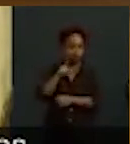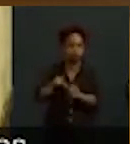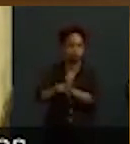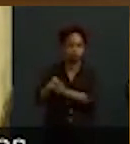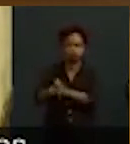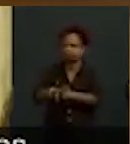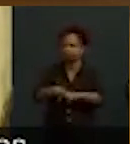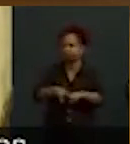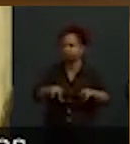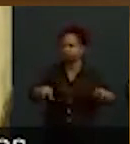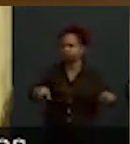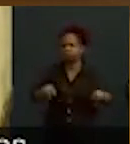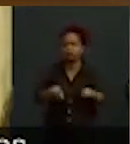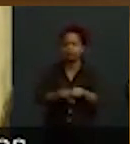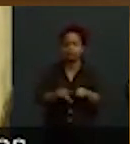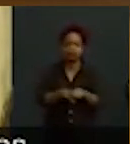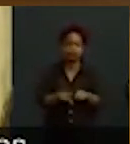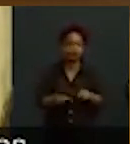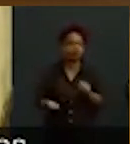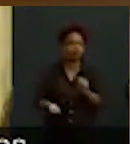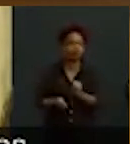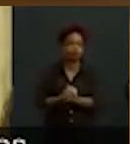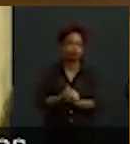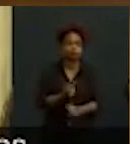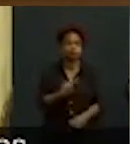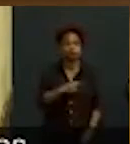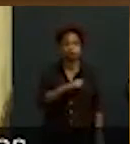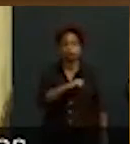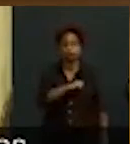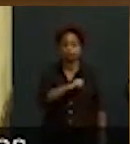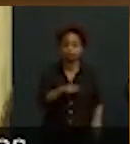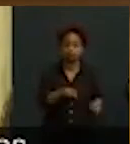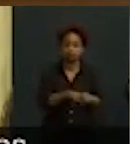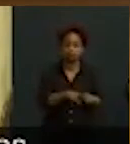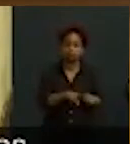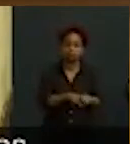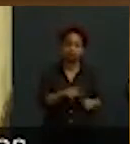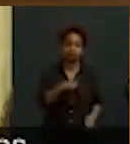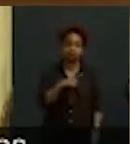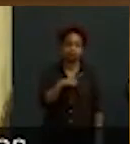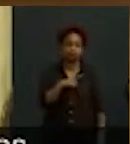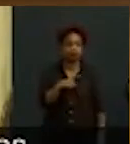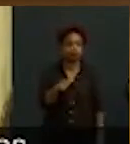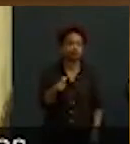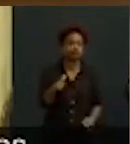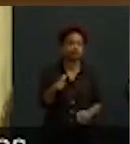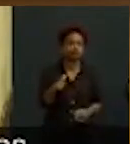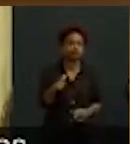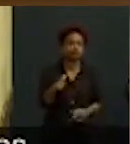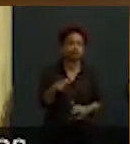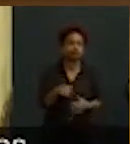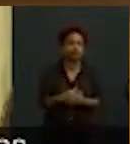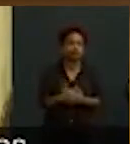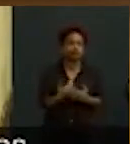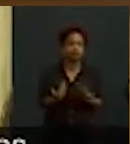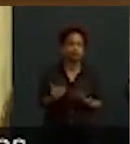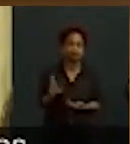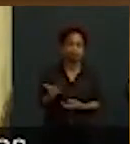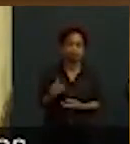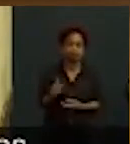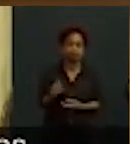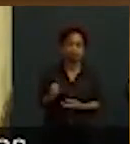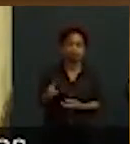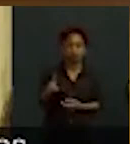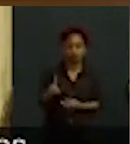pesquisa junto à Fundação Getúlio Vargas e no Center for International Development da Harvard